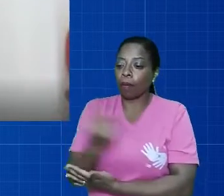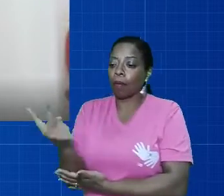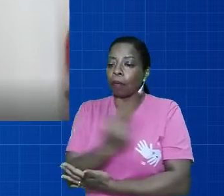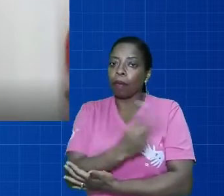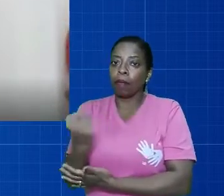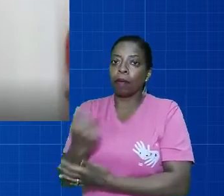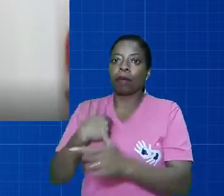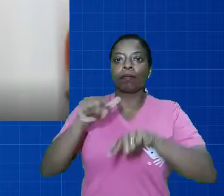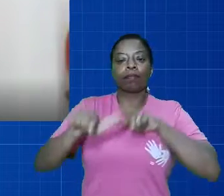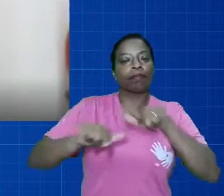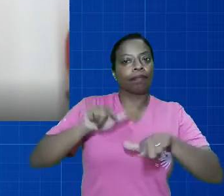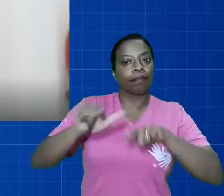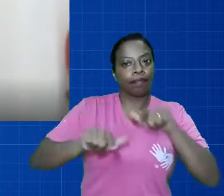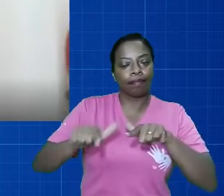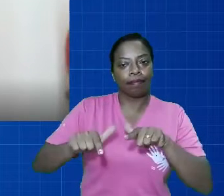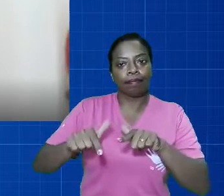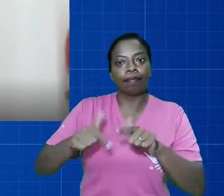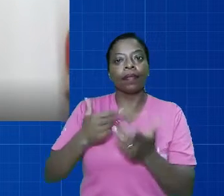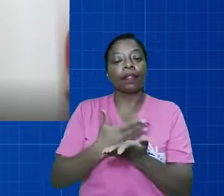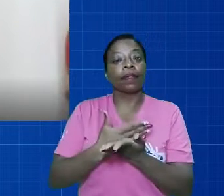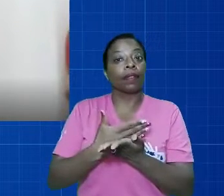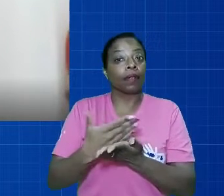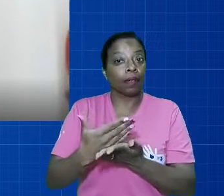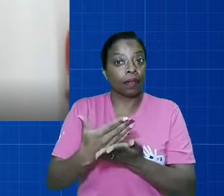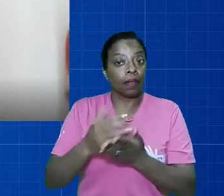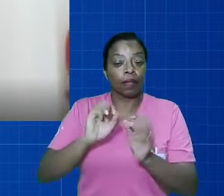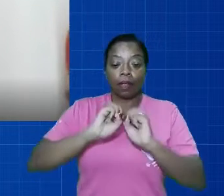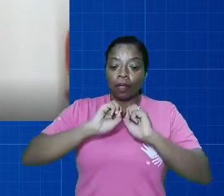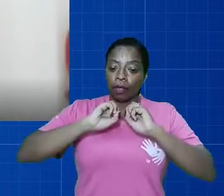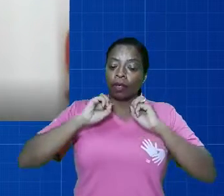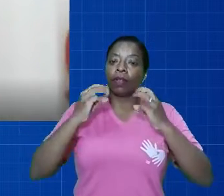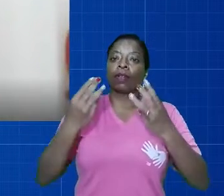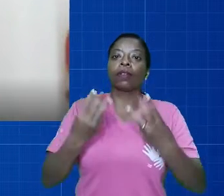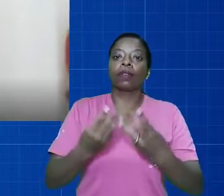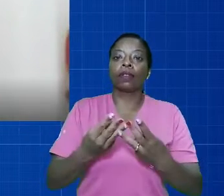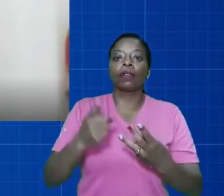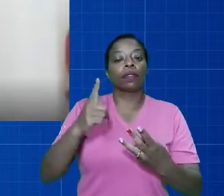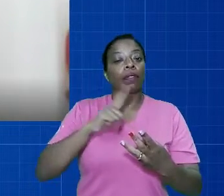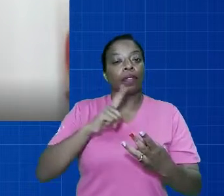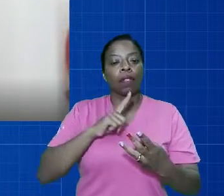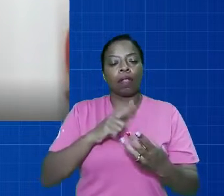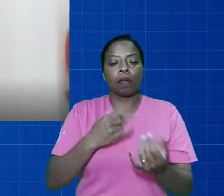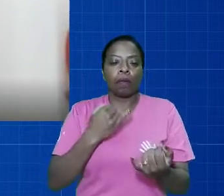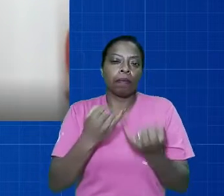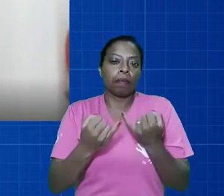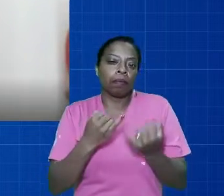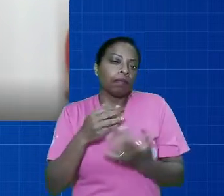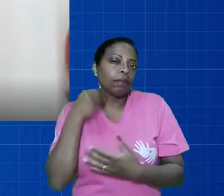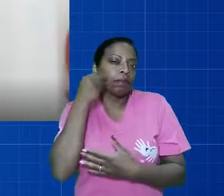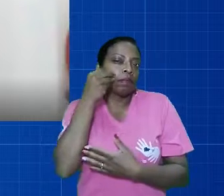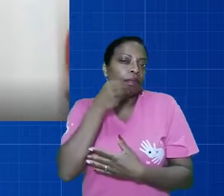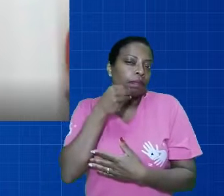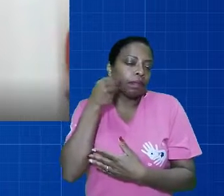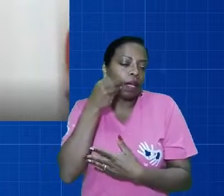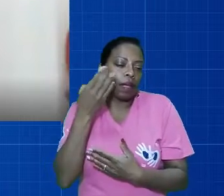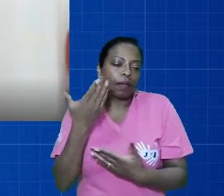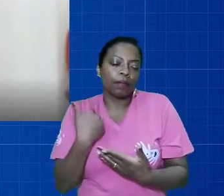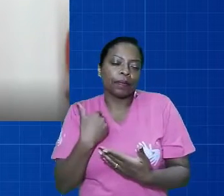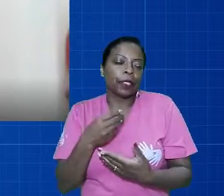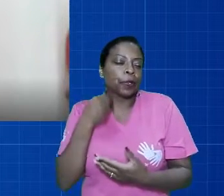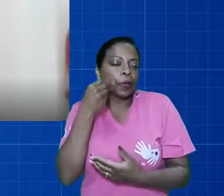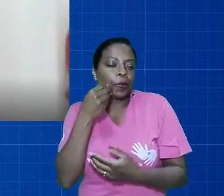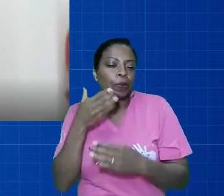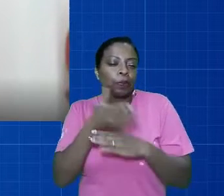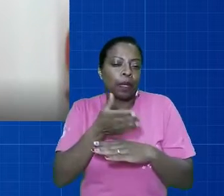interessante. Por isso que eu mencionei que no início, né, a oficina ela se constituiu como um laboratório realmente, né, você podia